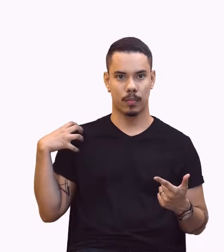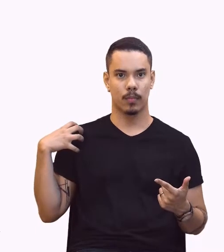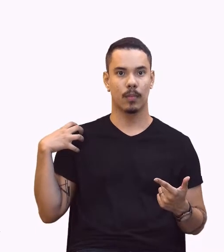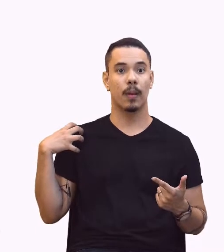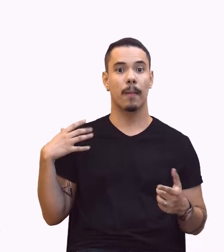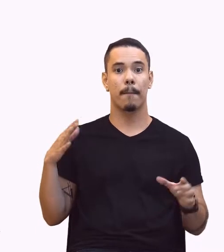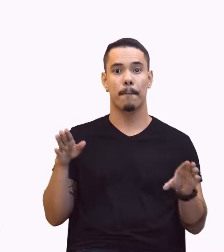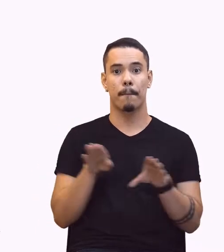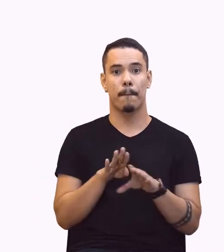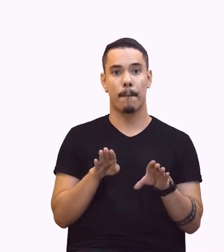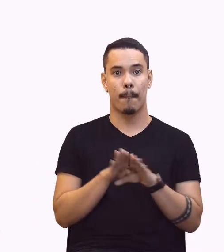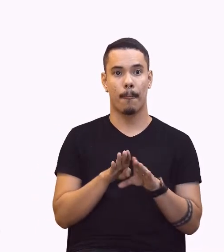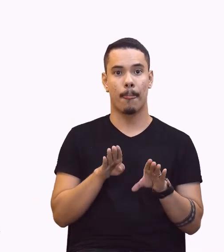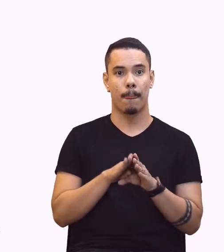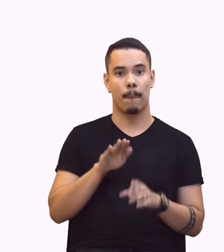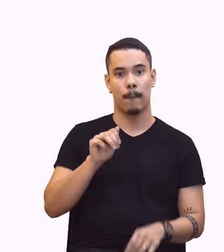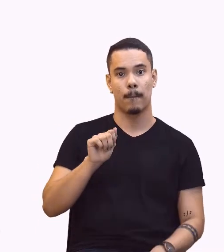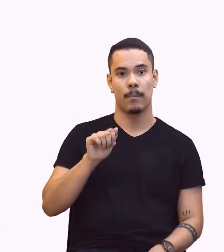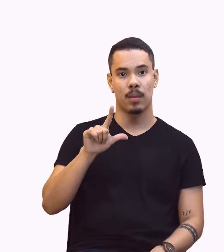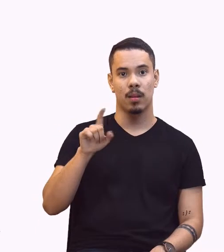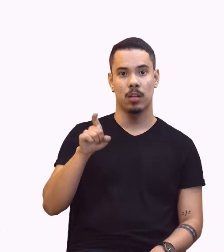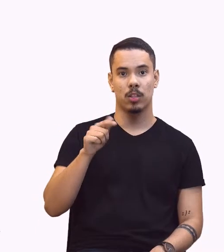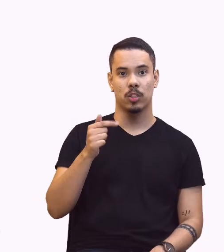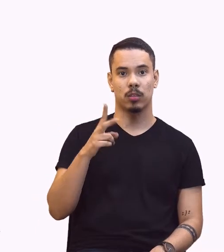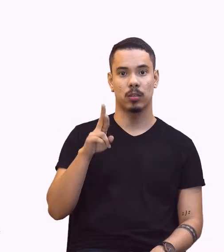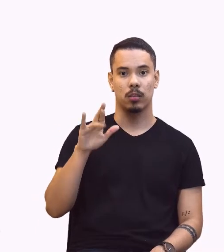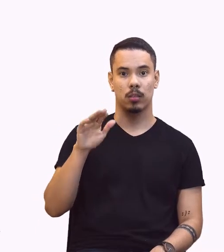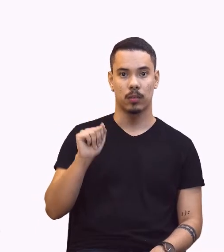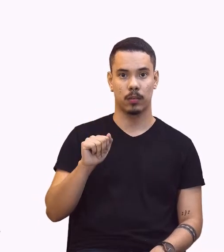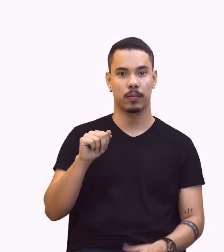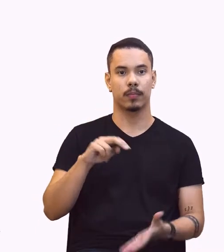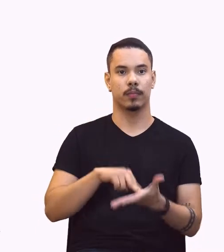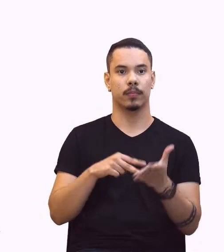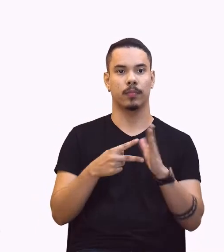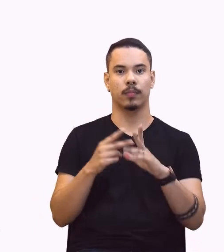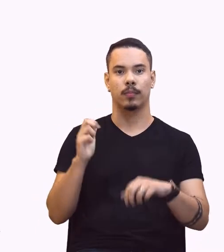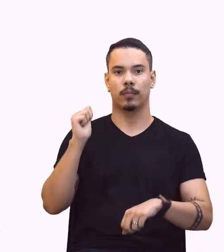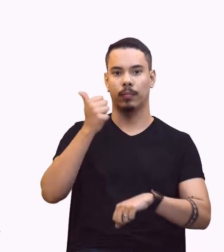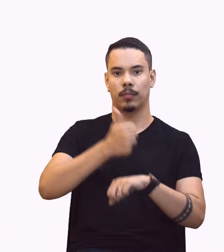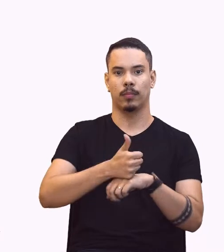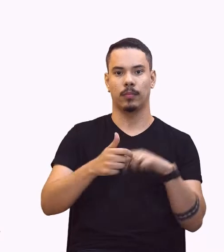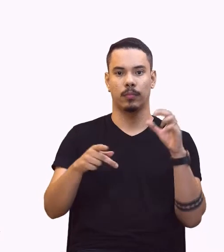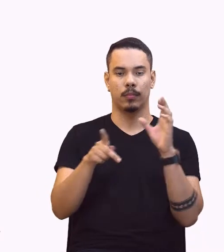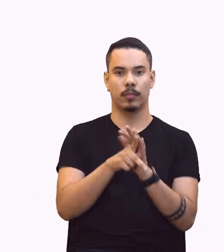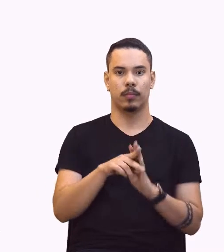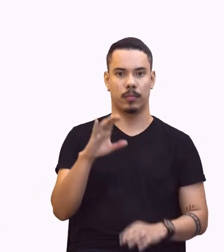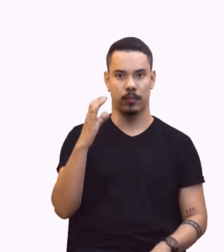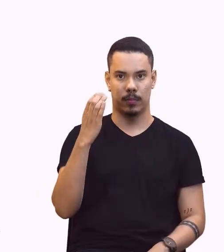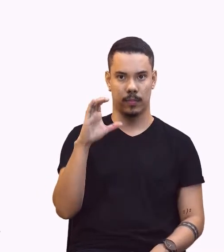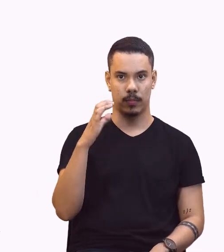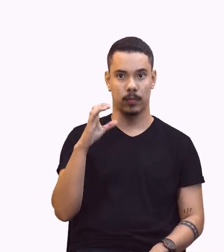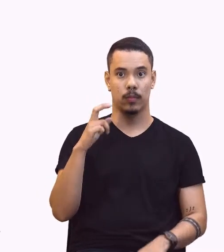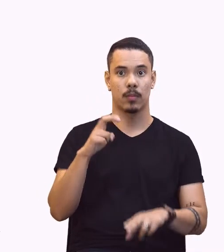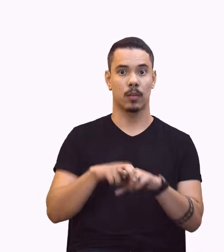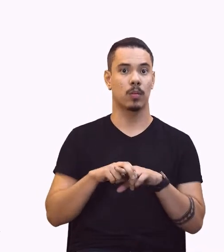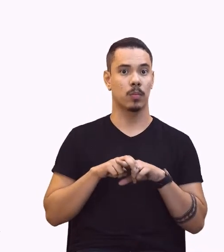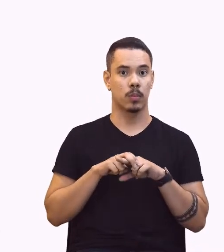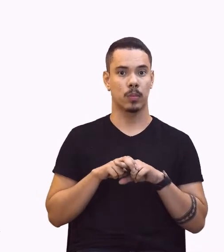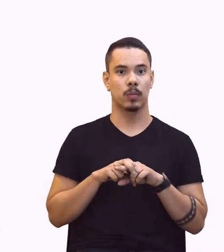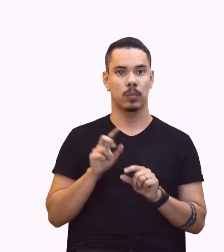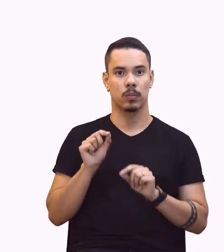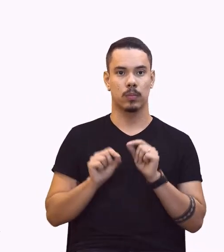disso, Alexandria, ela torna-se a metrópole da ciência. Então, Atenas é